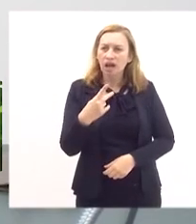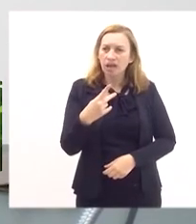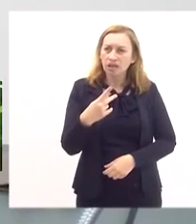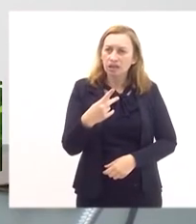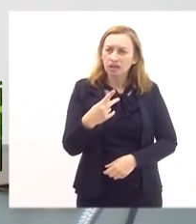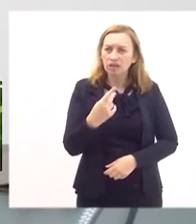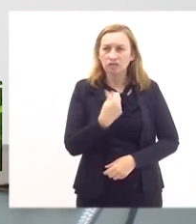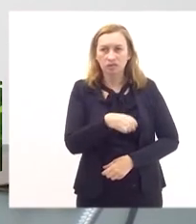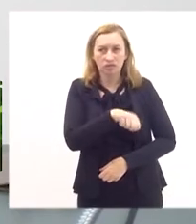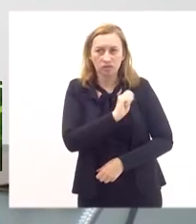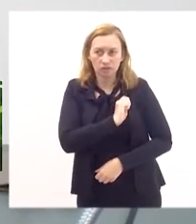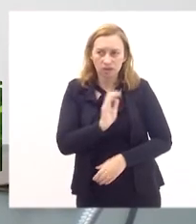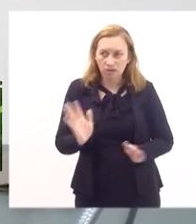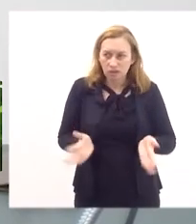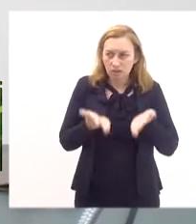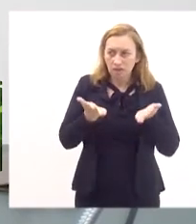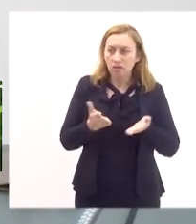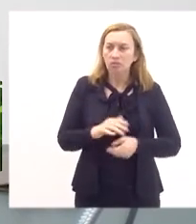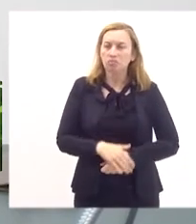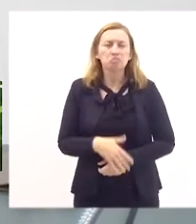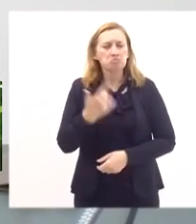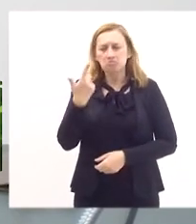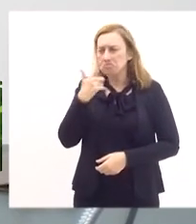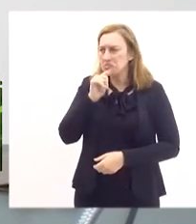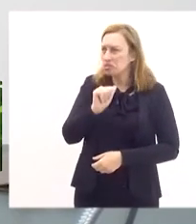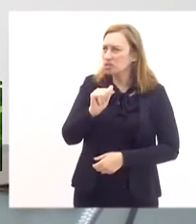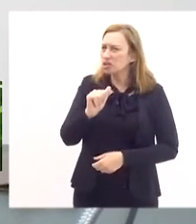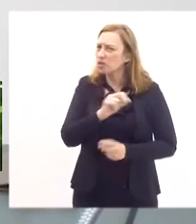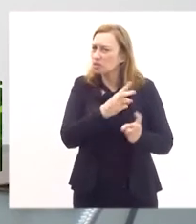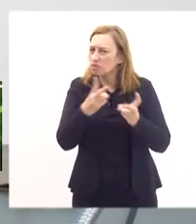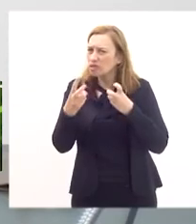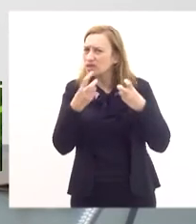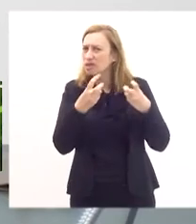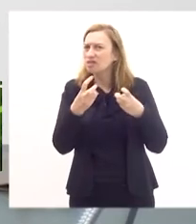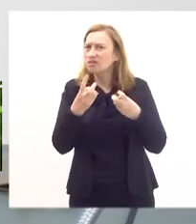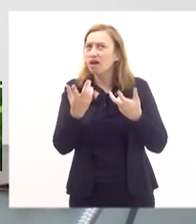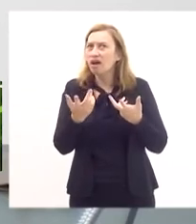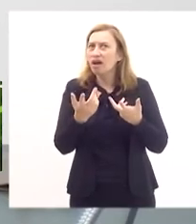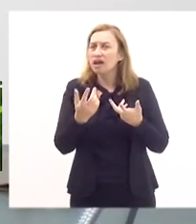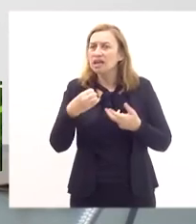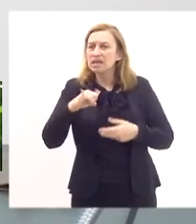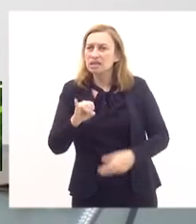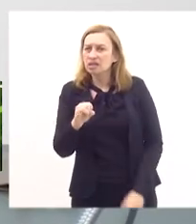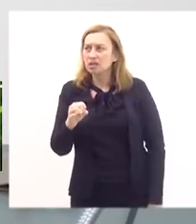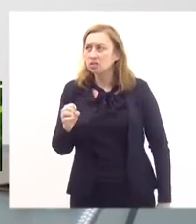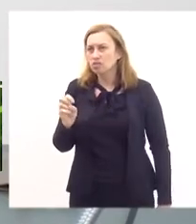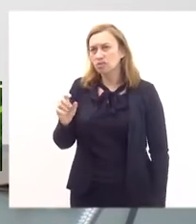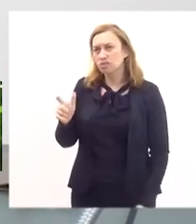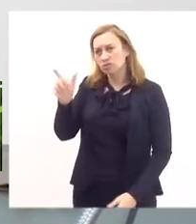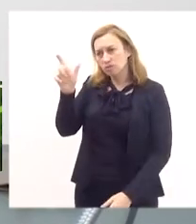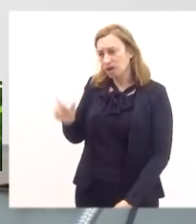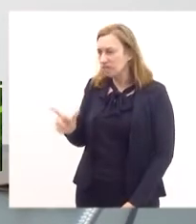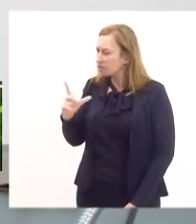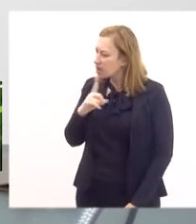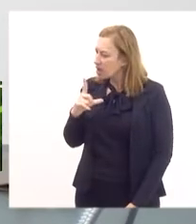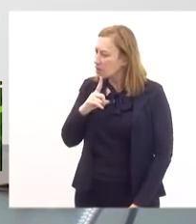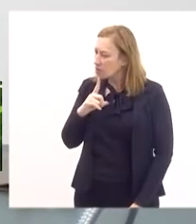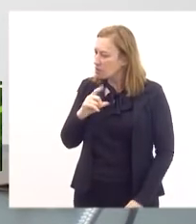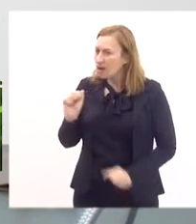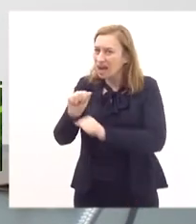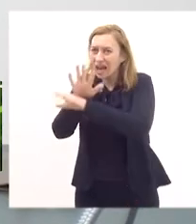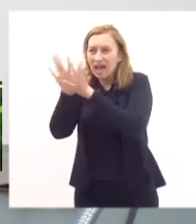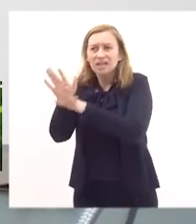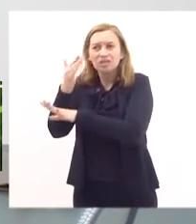fiscais, de incentivos fiscais. Eu nunca consegui verificar se, de um lado, eu tenho clareza e maturidade para